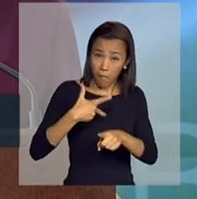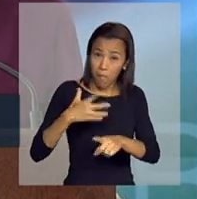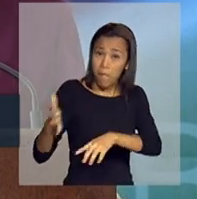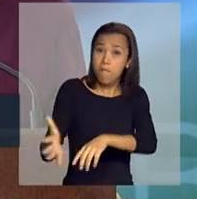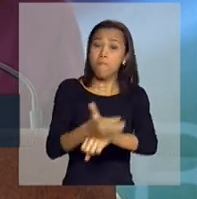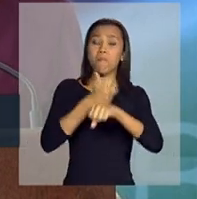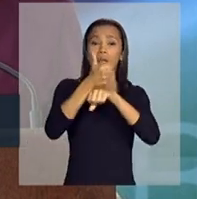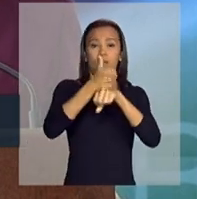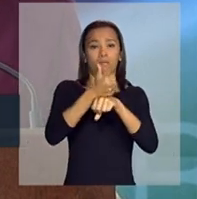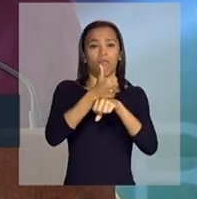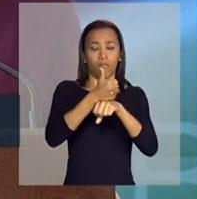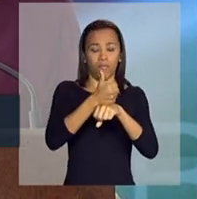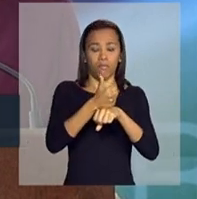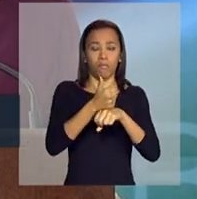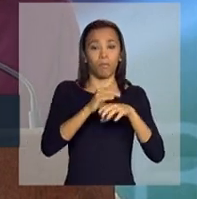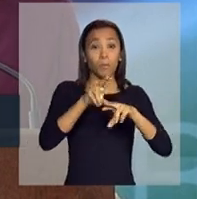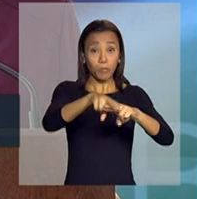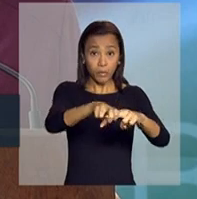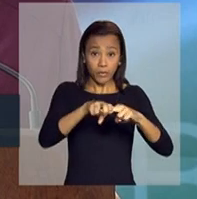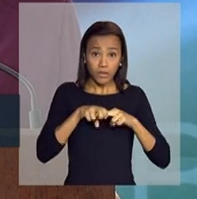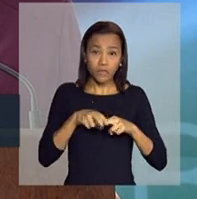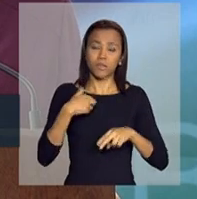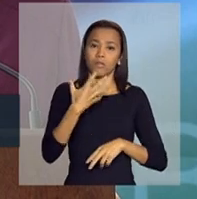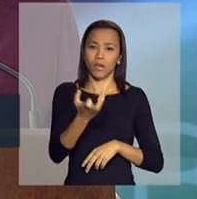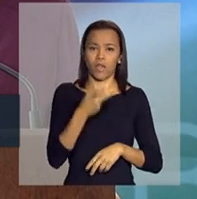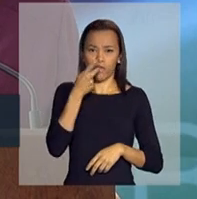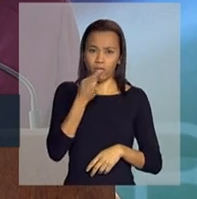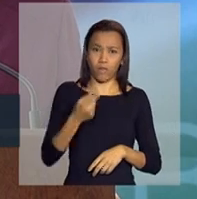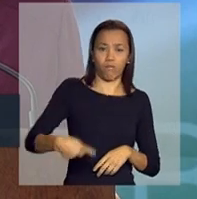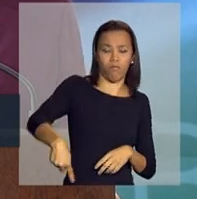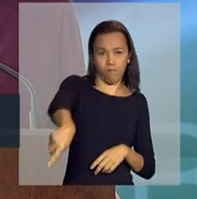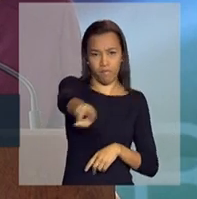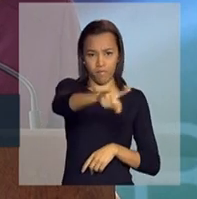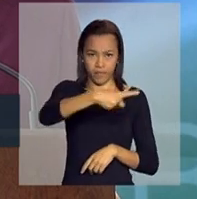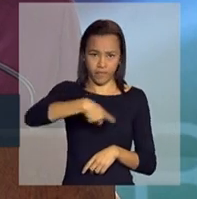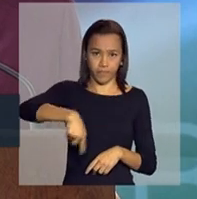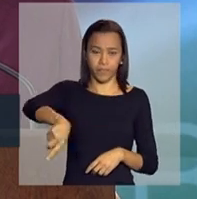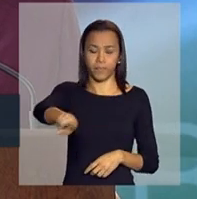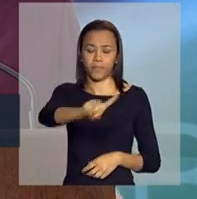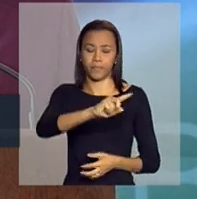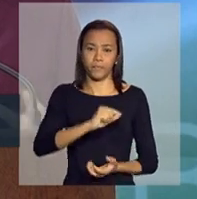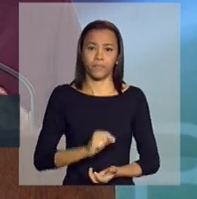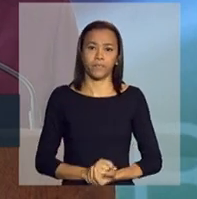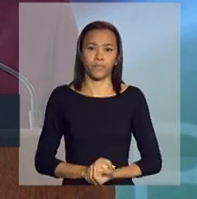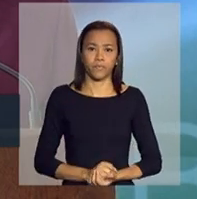melhor. Por isso, eu quero dizer para vocês que